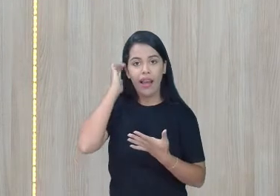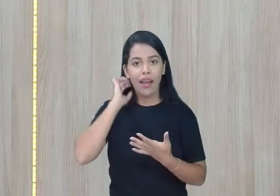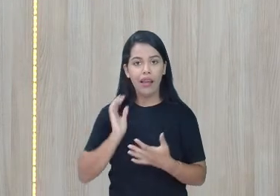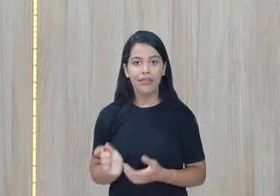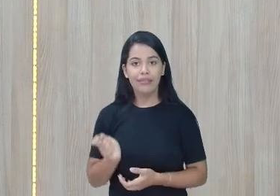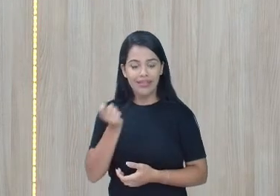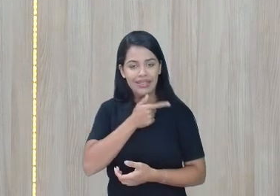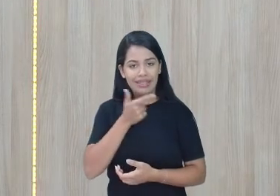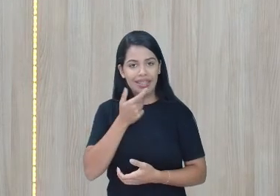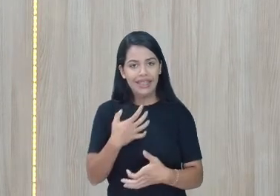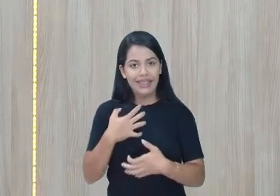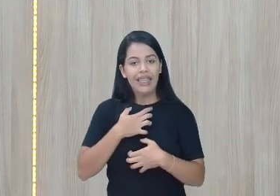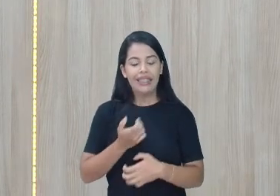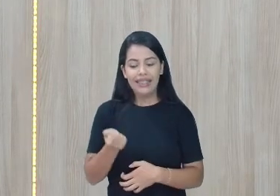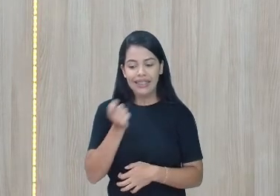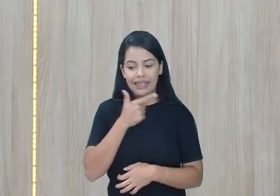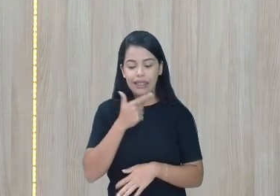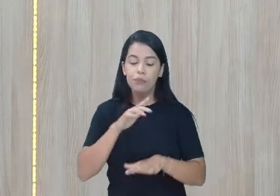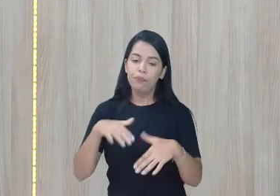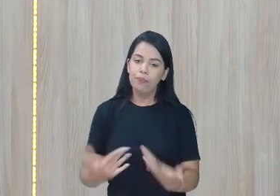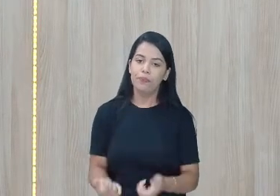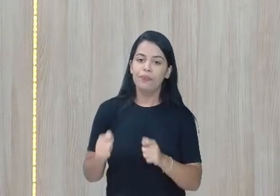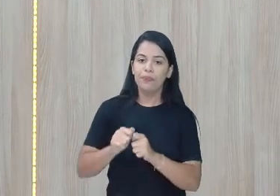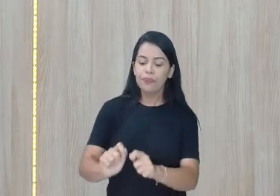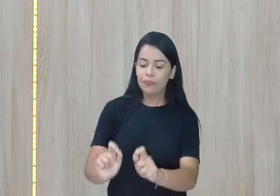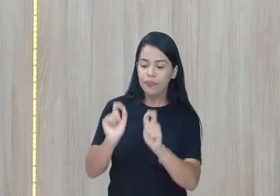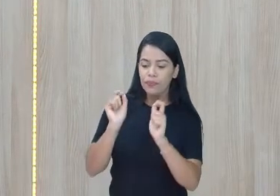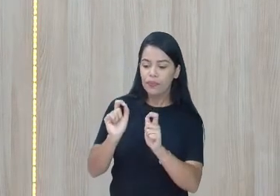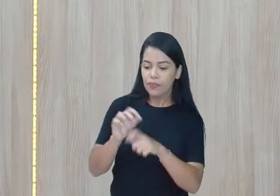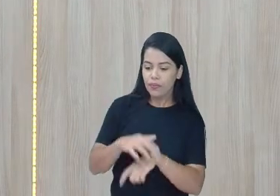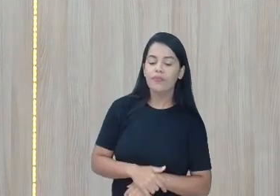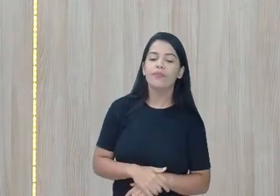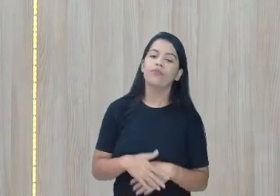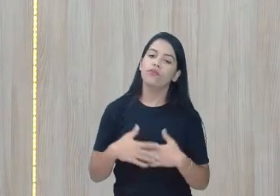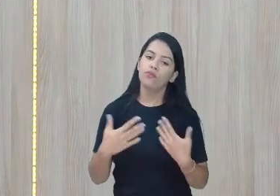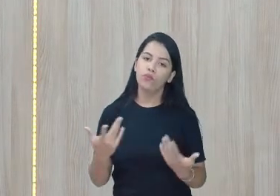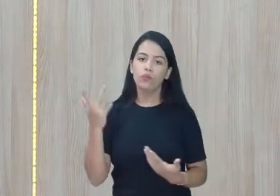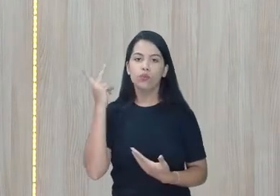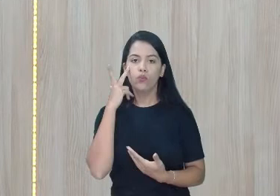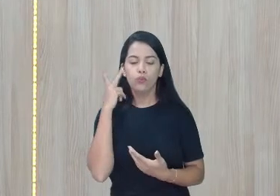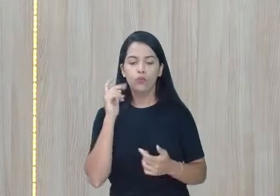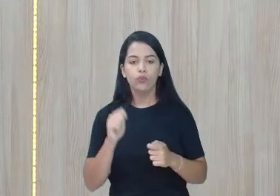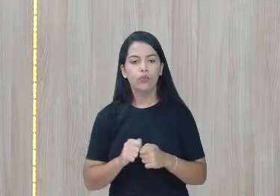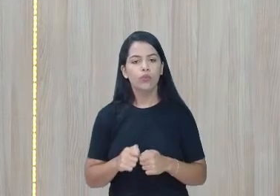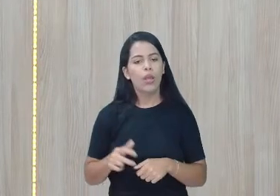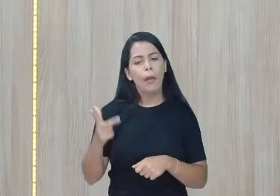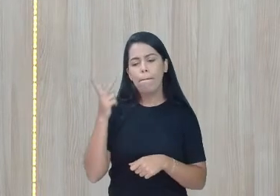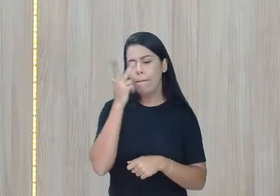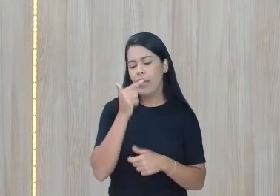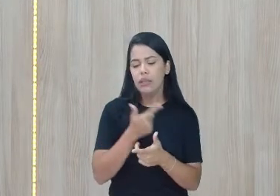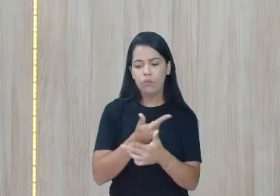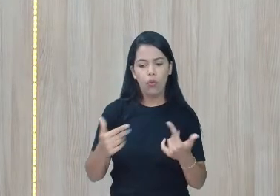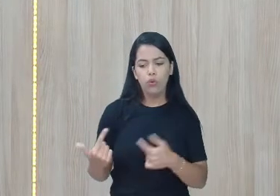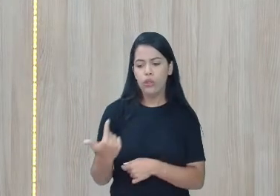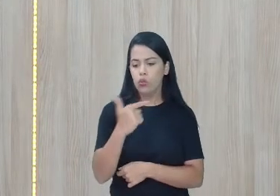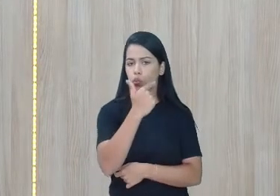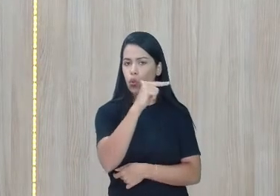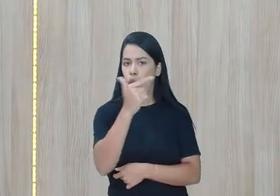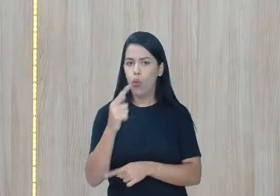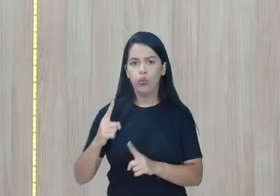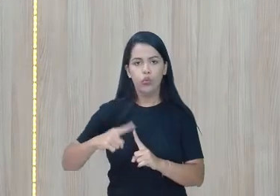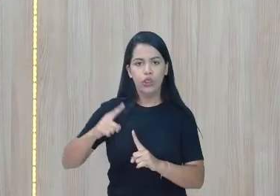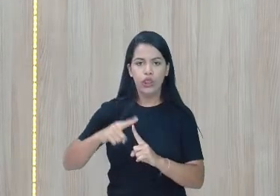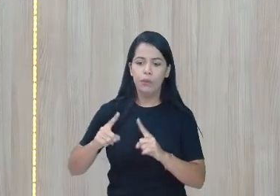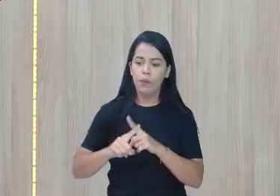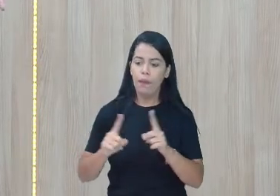humor. Então, ele vai fazer, a grosso modo, a mesma coisa que os outros tipos de crônica, só com